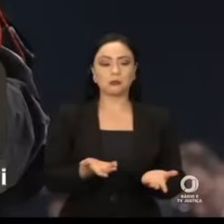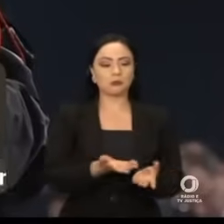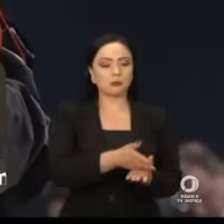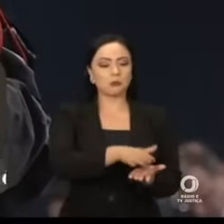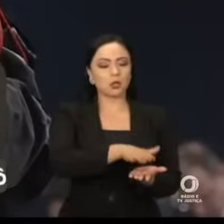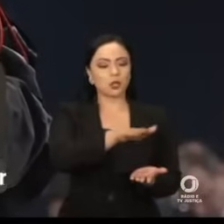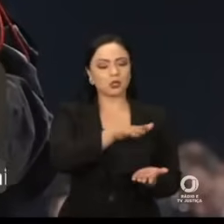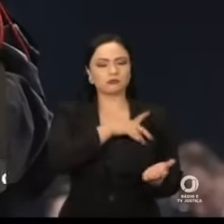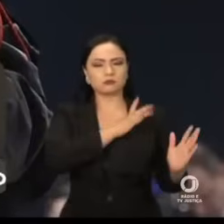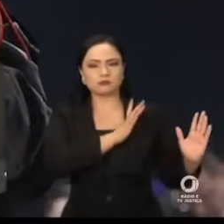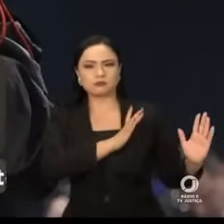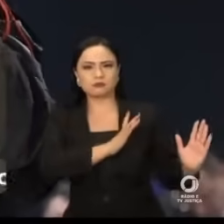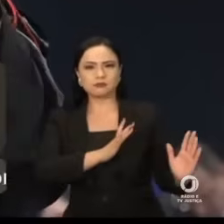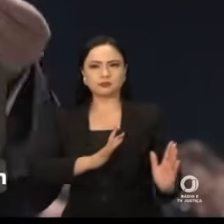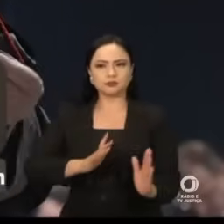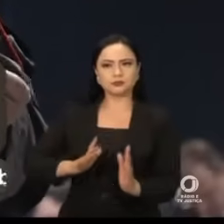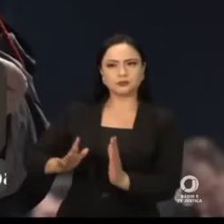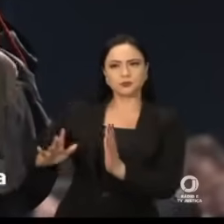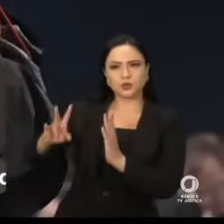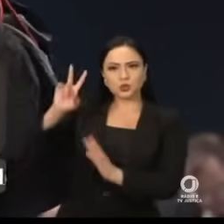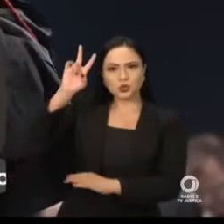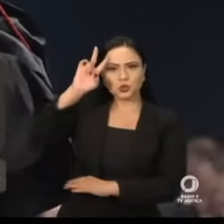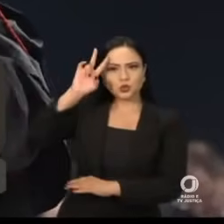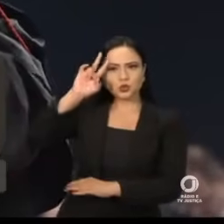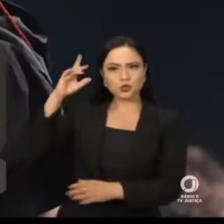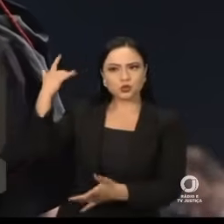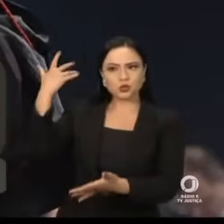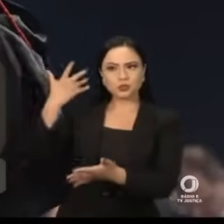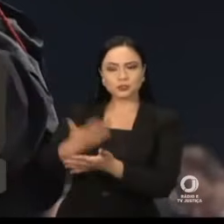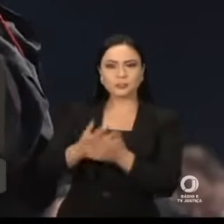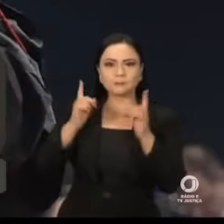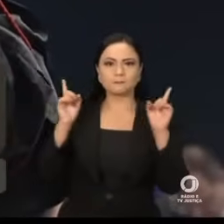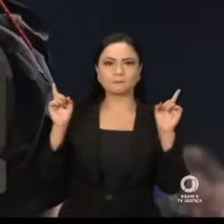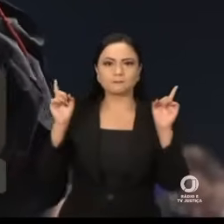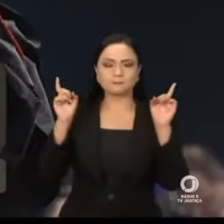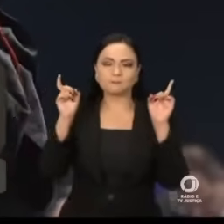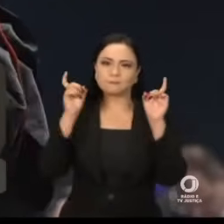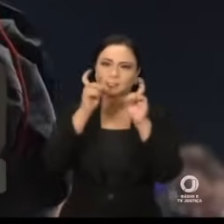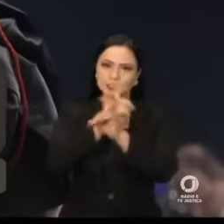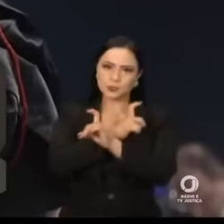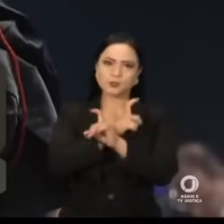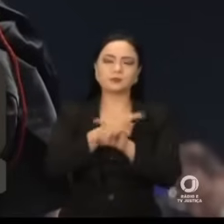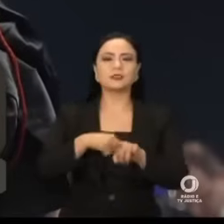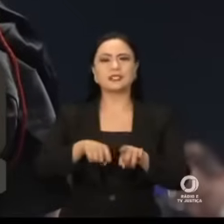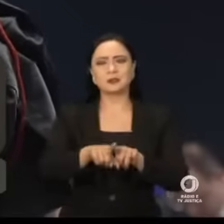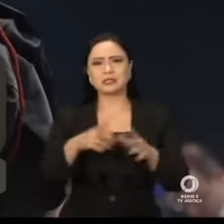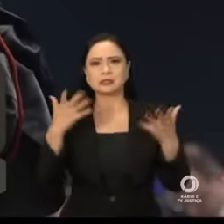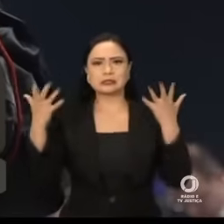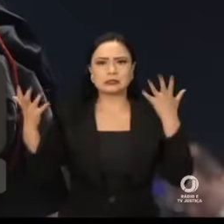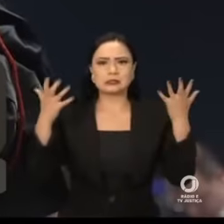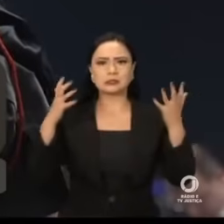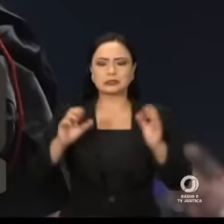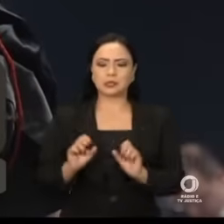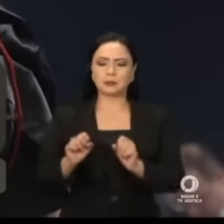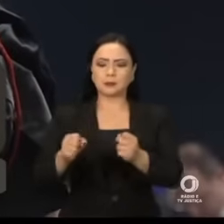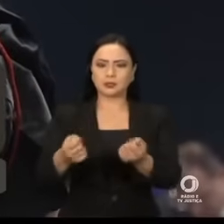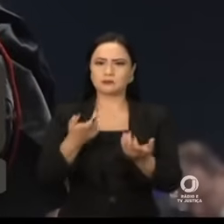histórico, é difícil, é tão difícil e foi muito complicado para a defesa, pesa